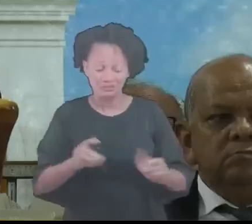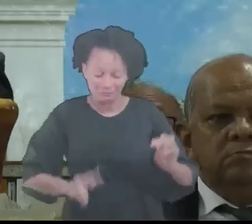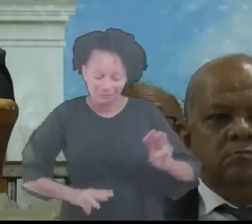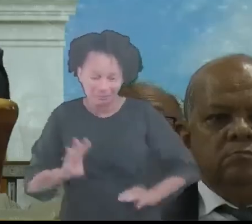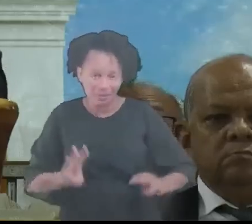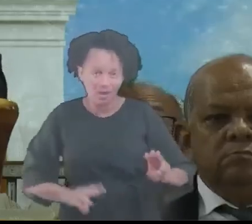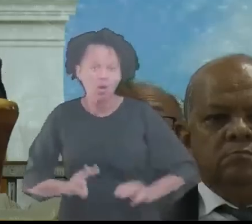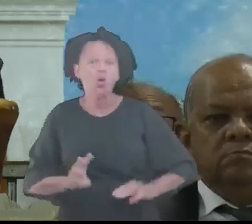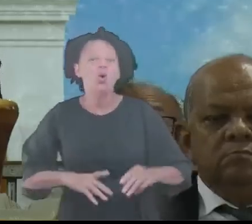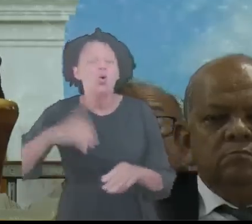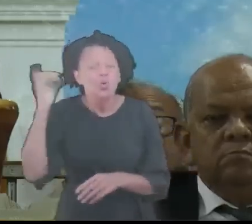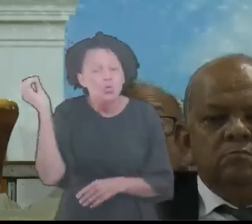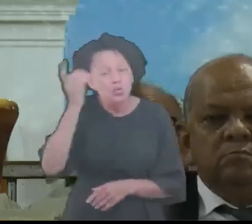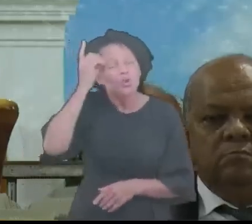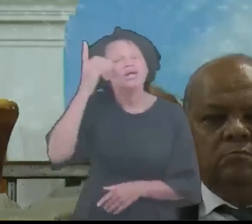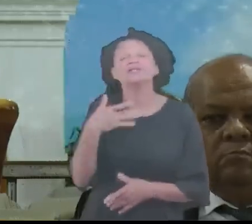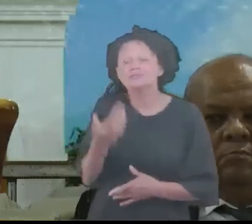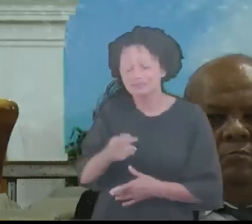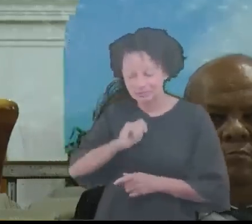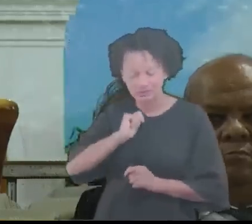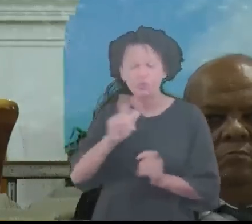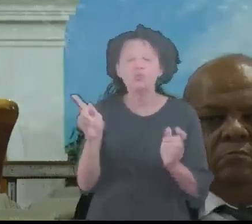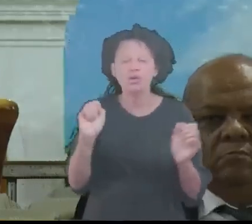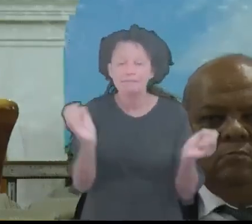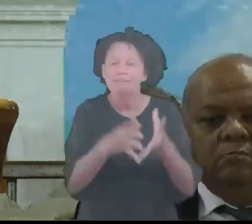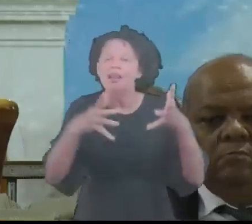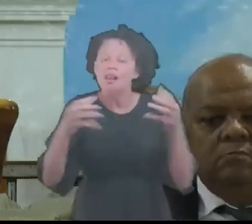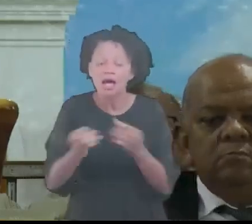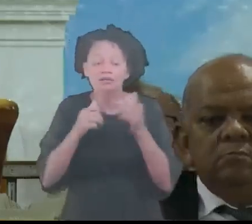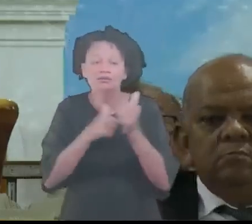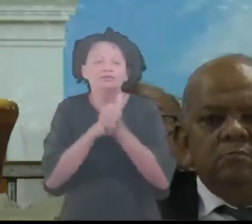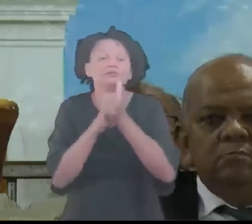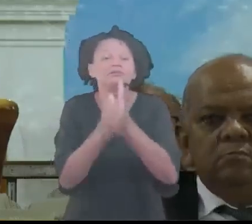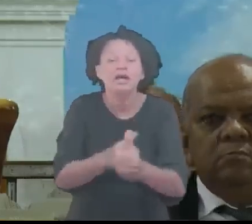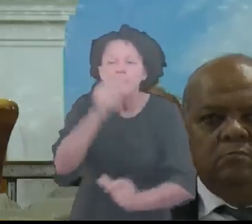Estes dons, esses sinais, seguirão a quem, meus amados irmãos?